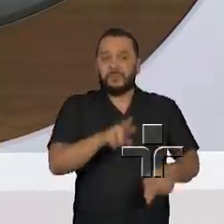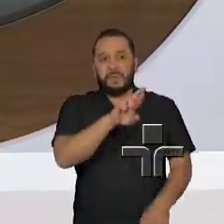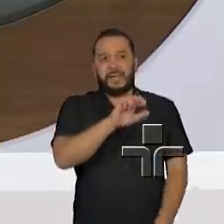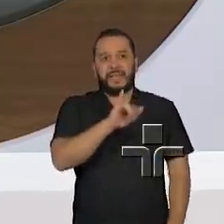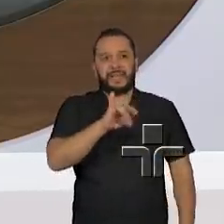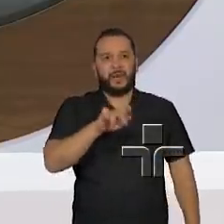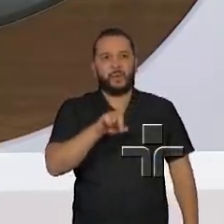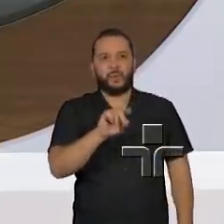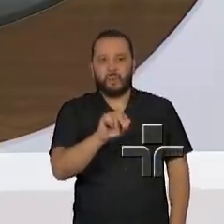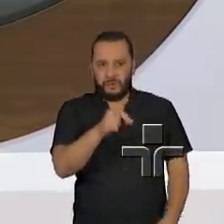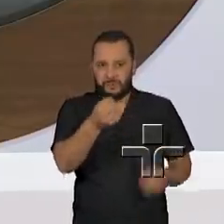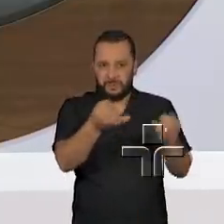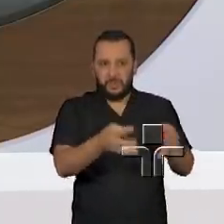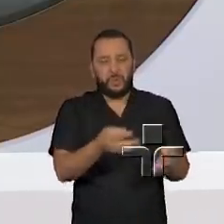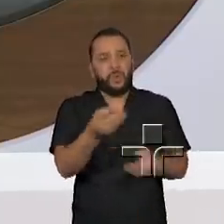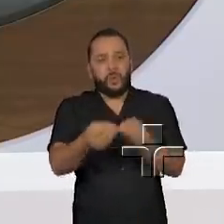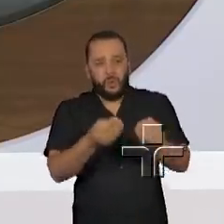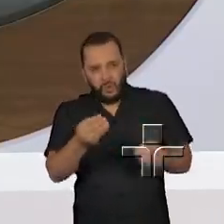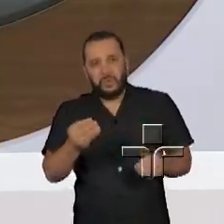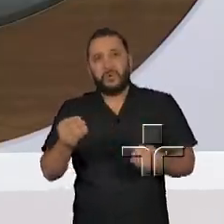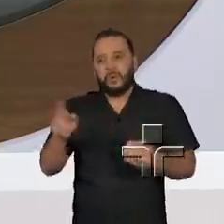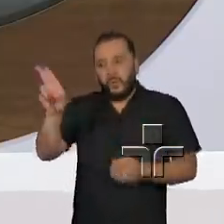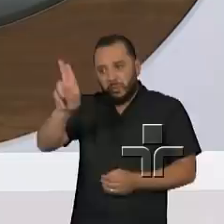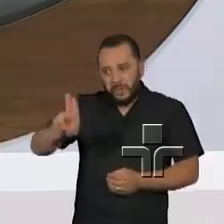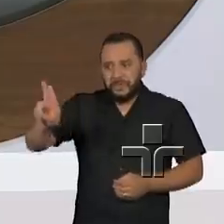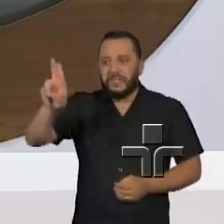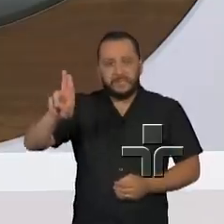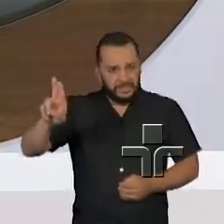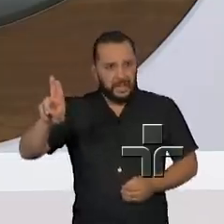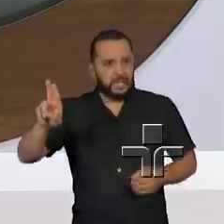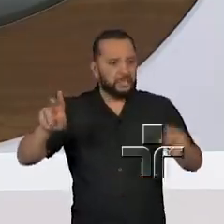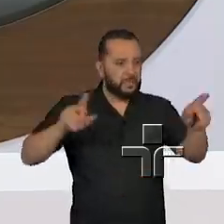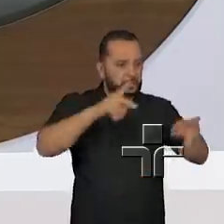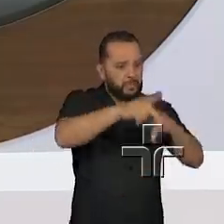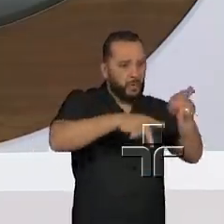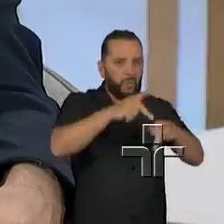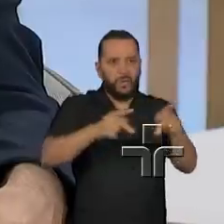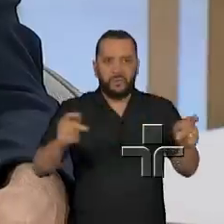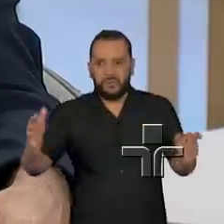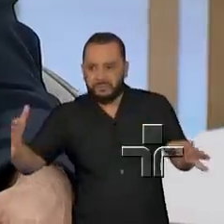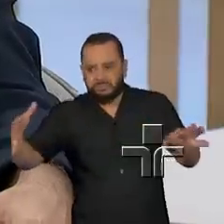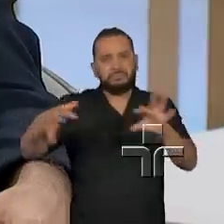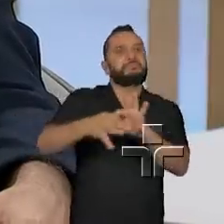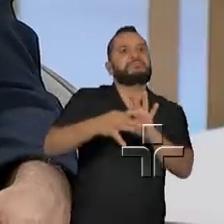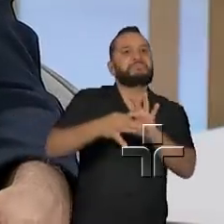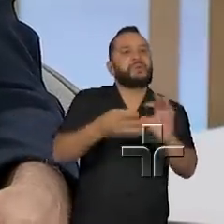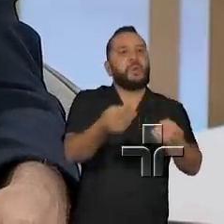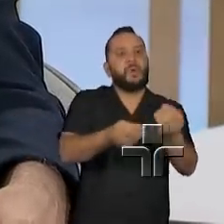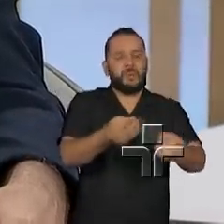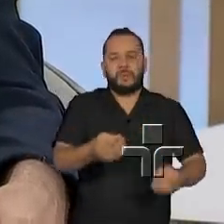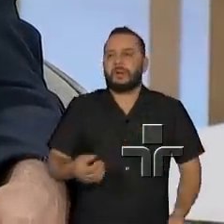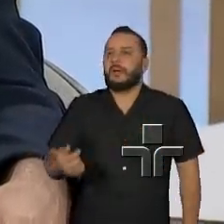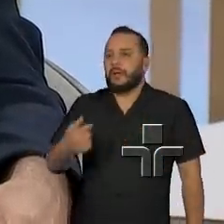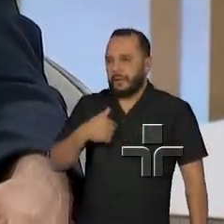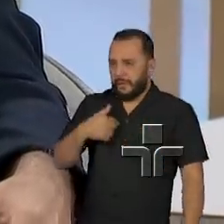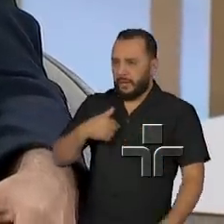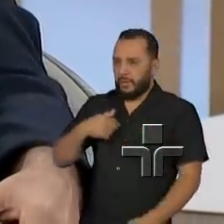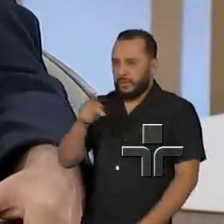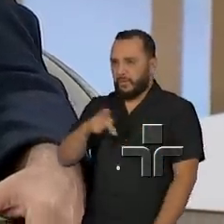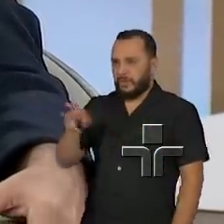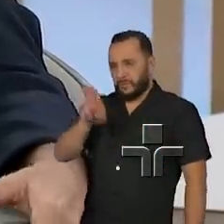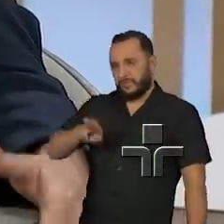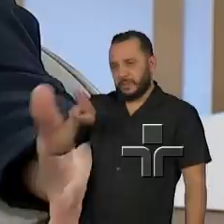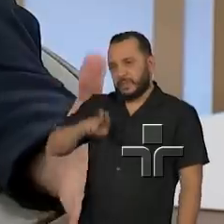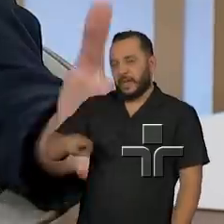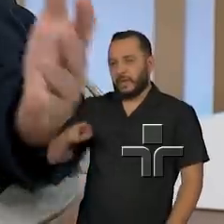é que faz para trazer a universidade para perto, de novo, das pessoas? Daniela, eu me tornei professor universitário em 2008.